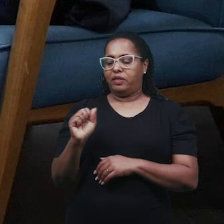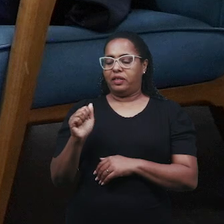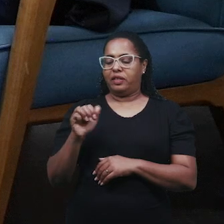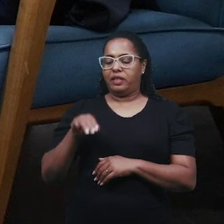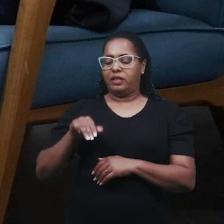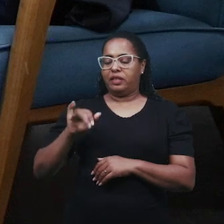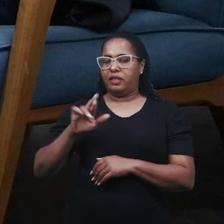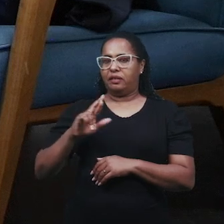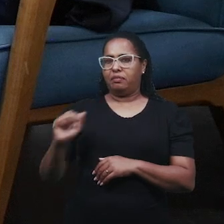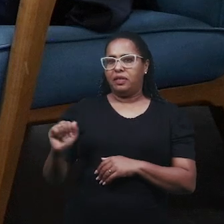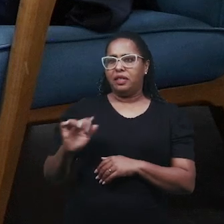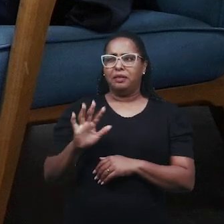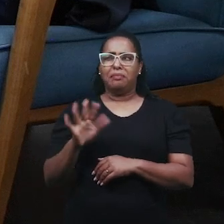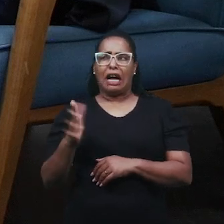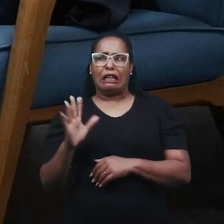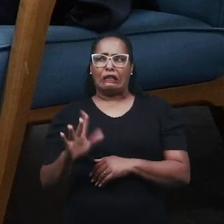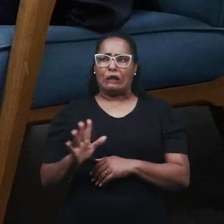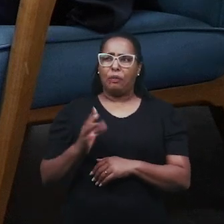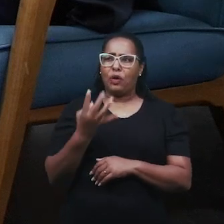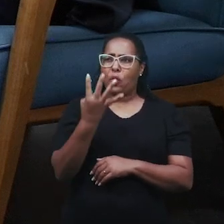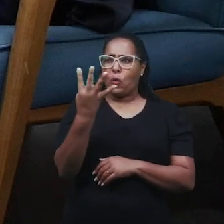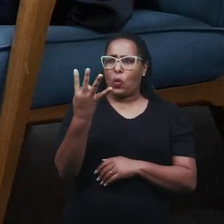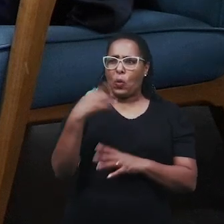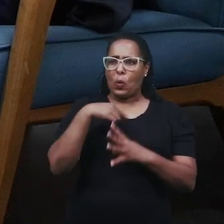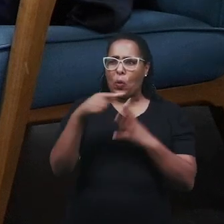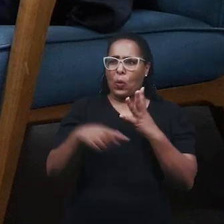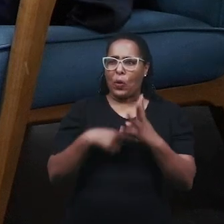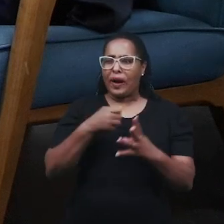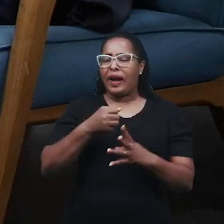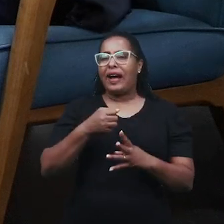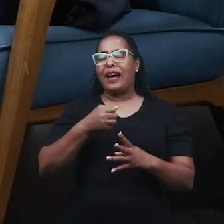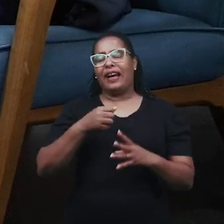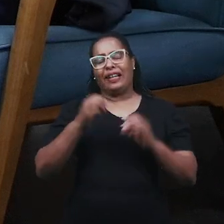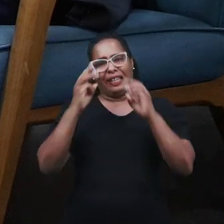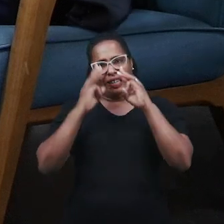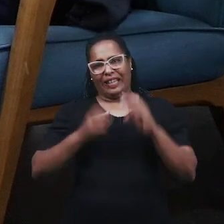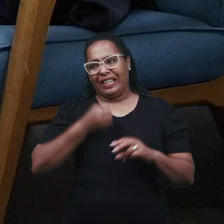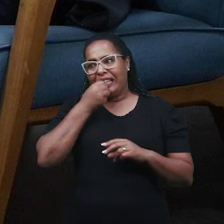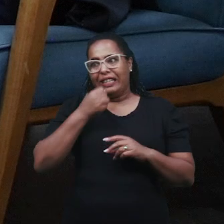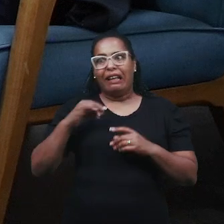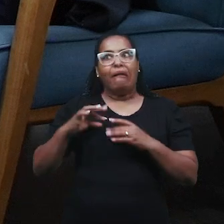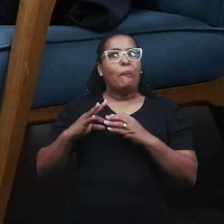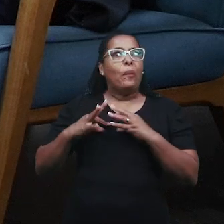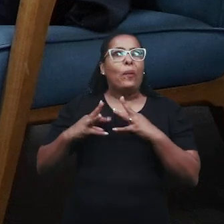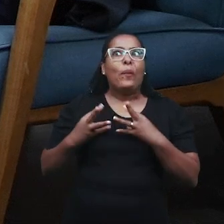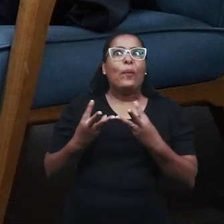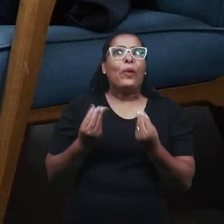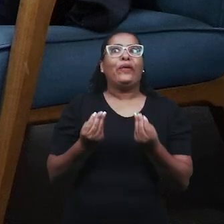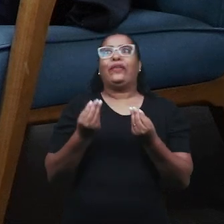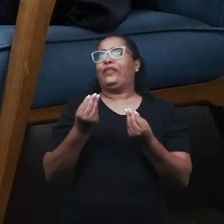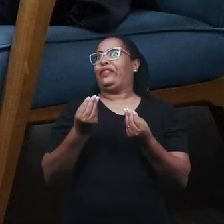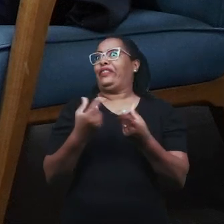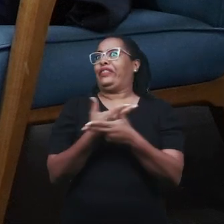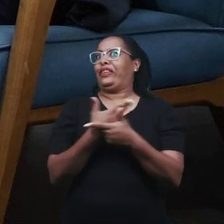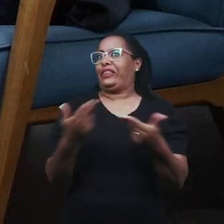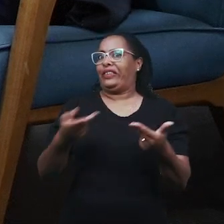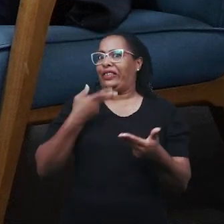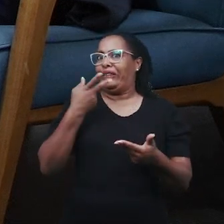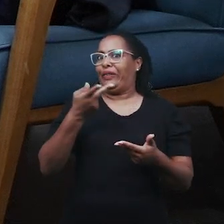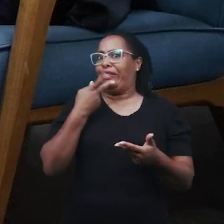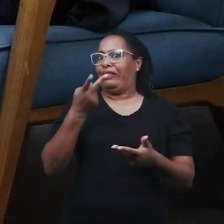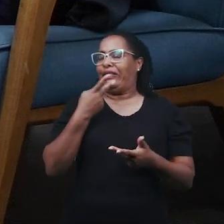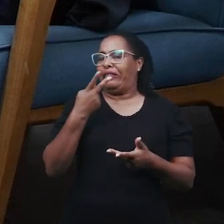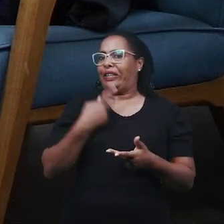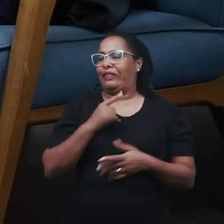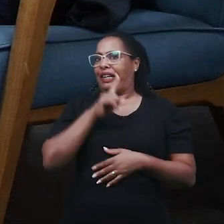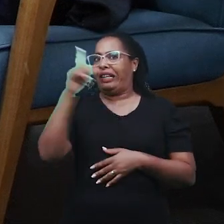para fazer uns 4 Manaim entrevistas, porque tem tanta coisa para falar, dentre elas a experiência dele ali nos Estados Unidos, quer dizer, uma fase